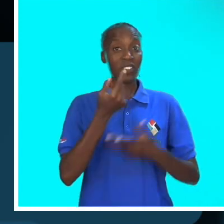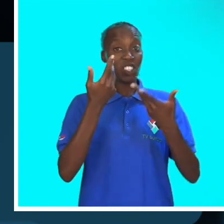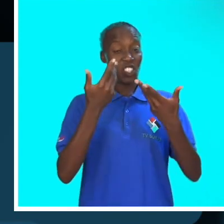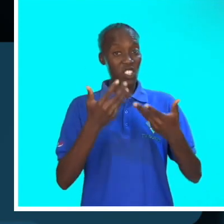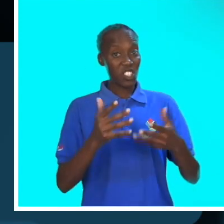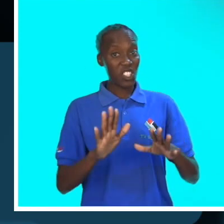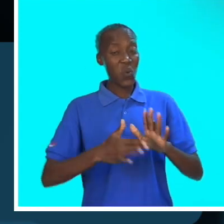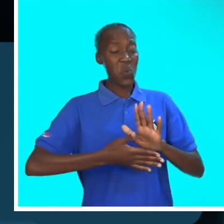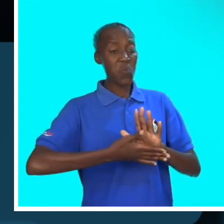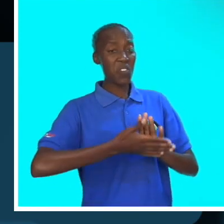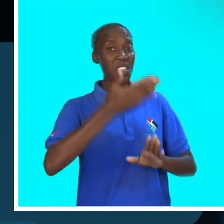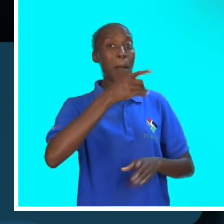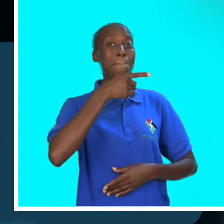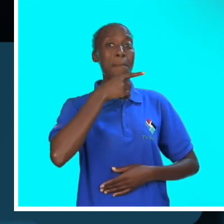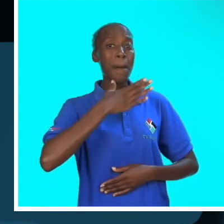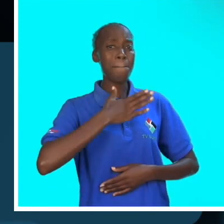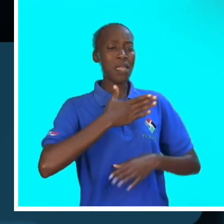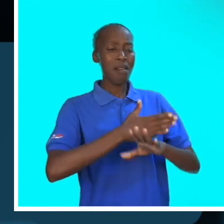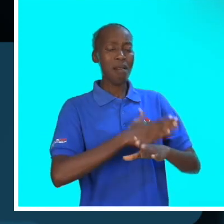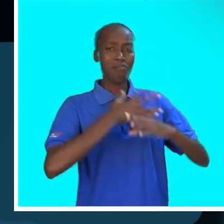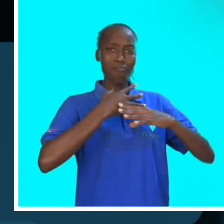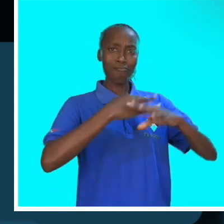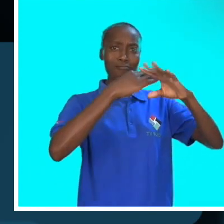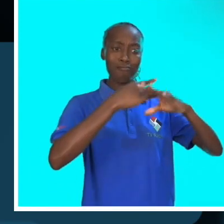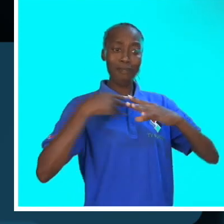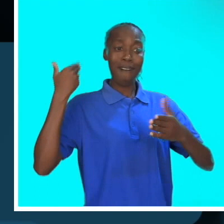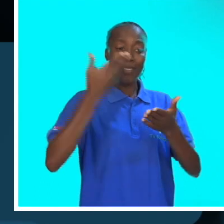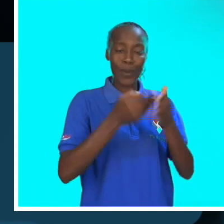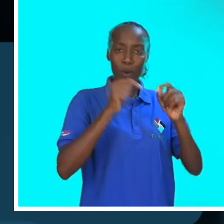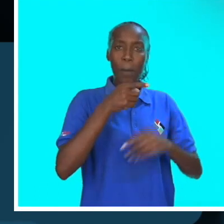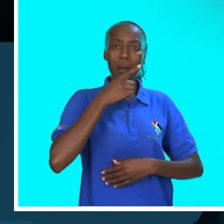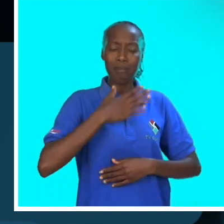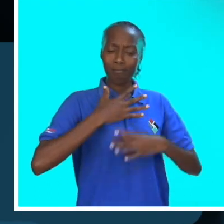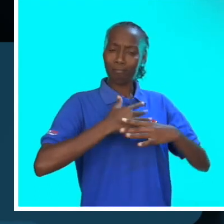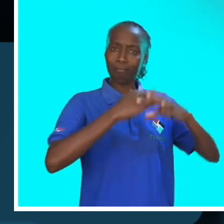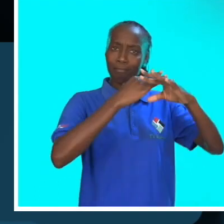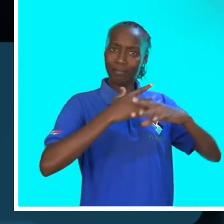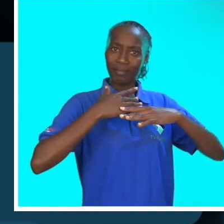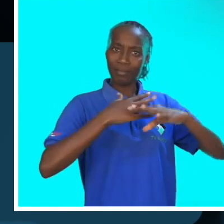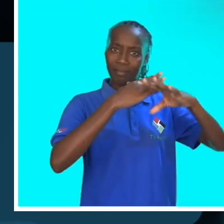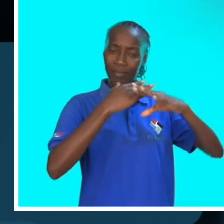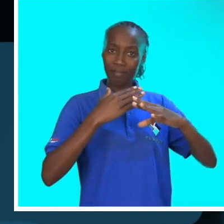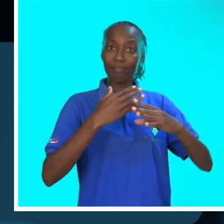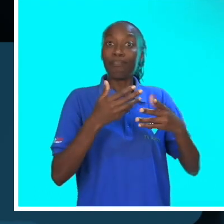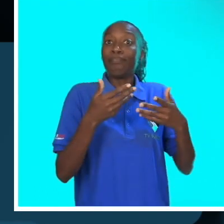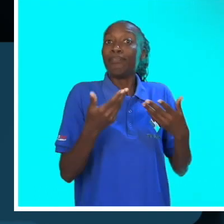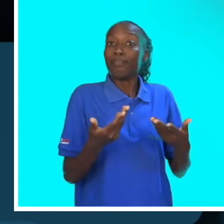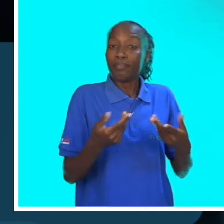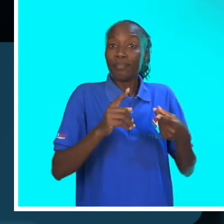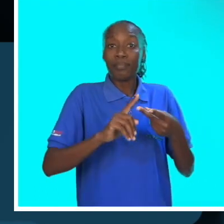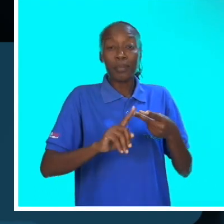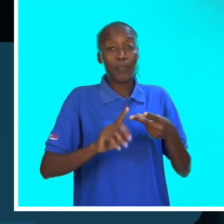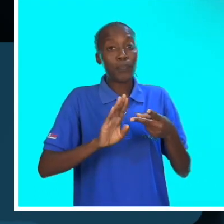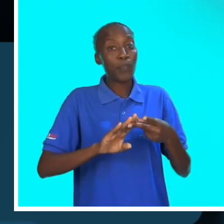Sim, até certo ponto tive influências do meu pai que tocava guitarra, acho que toca ainda.